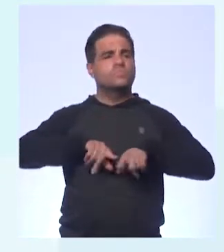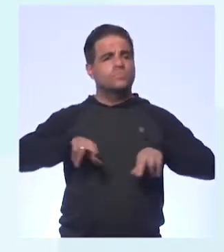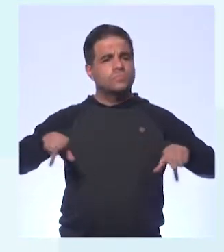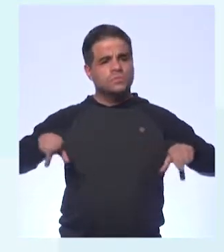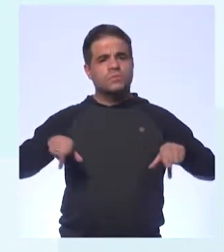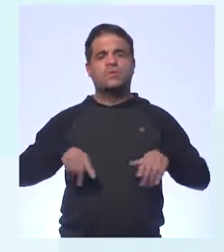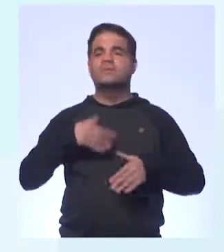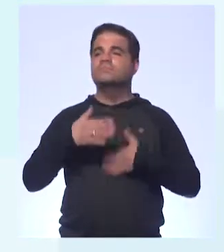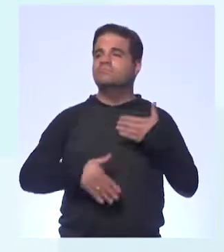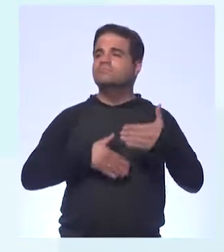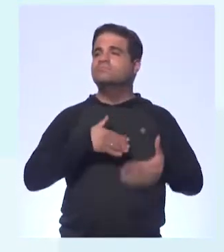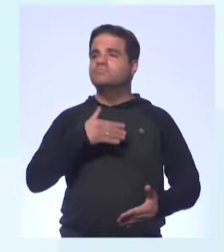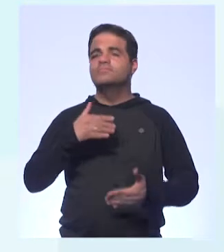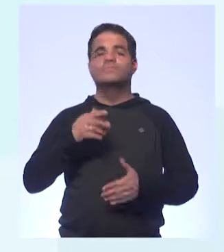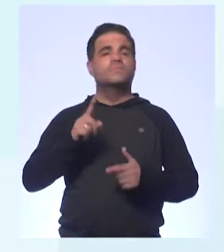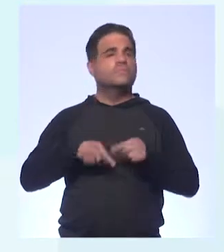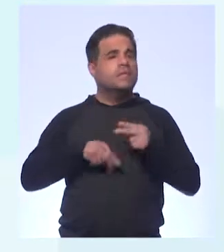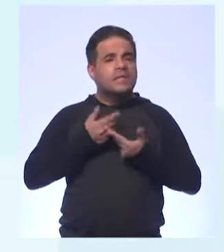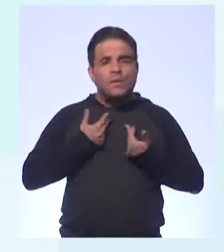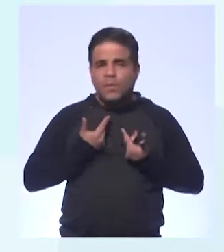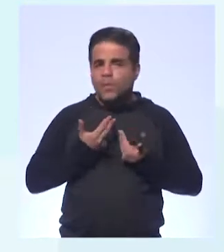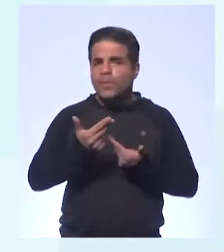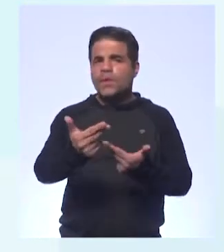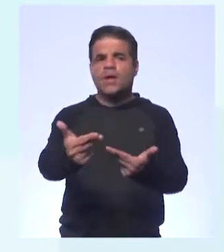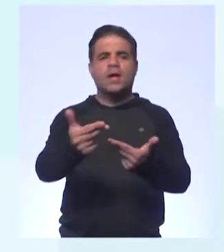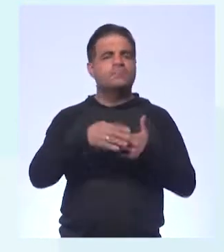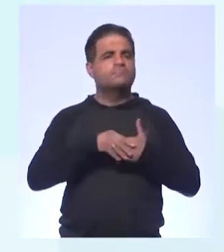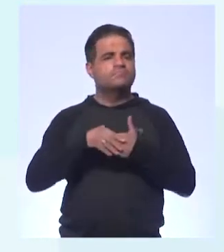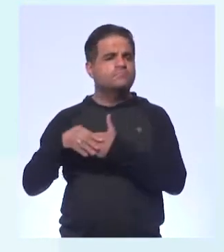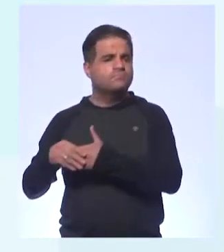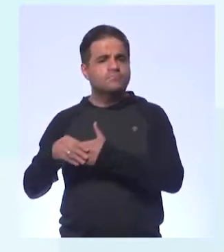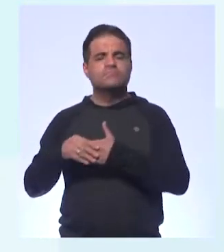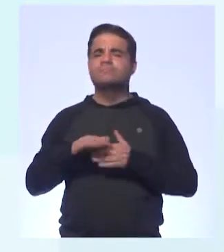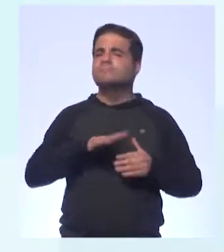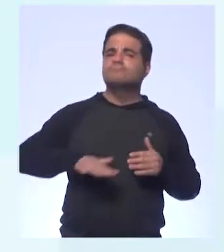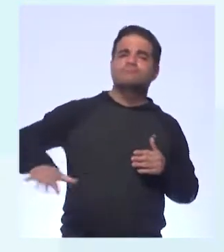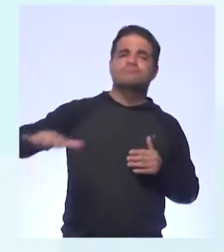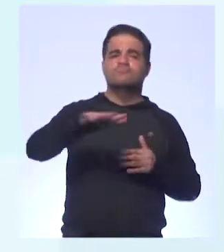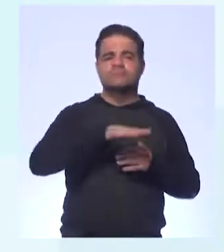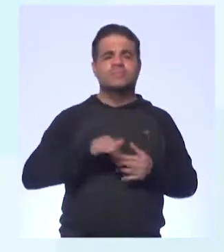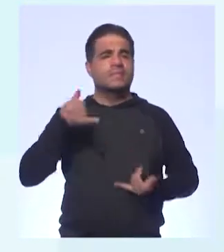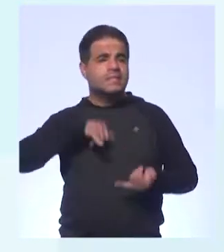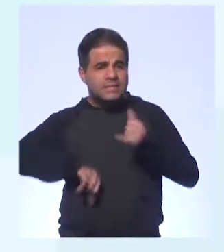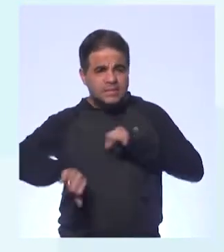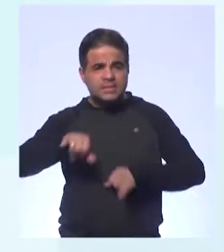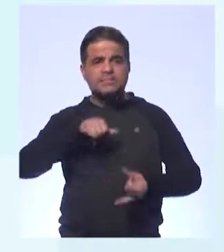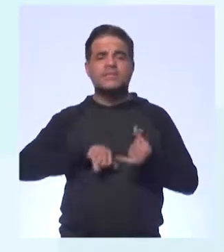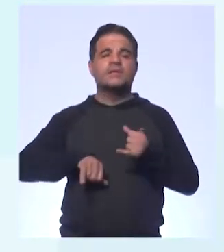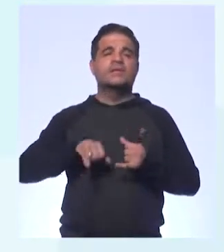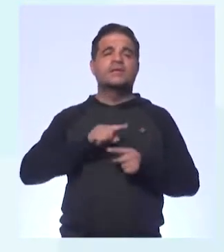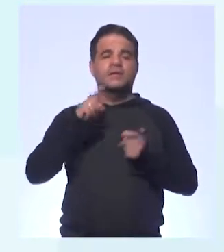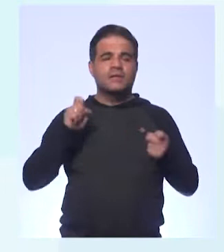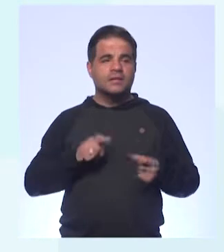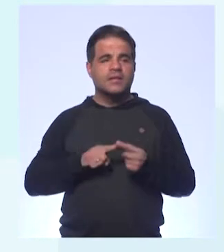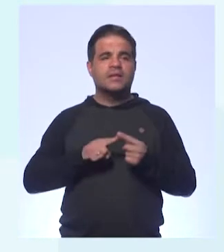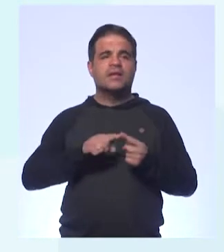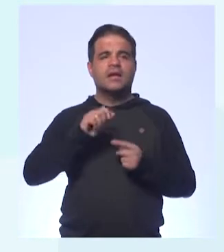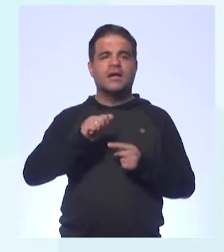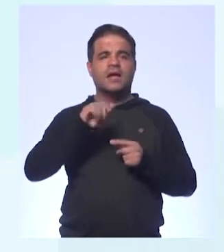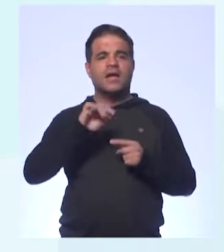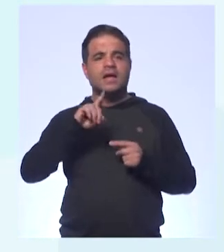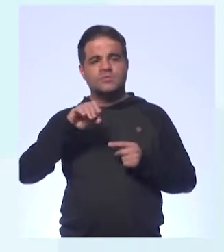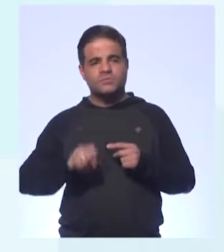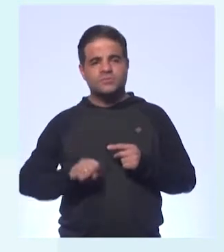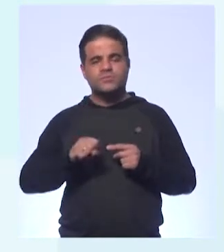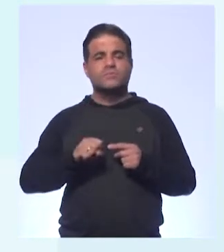diferente. Os materiais não têm a mesma condutividade. Então, ali embaixo, em química, os funcionais, ácidos, bases, sais